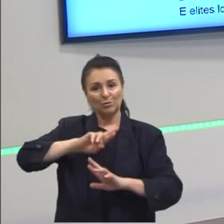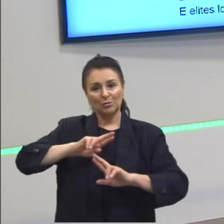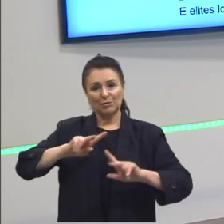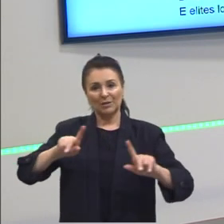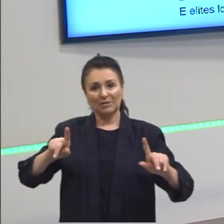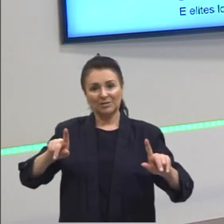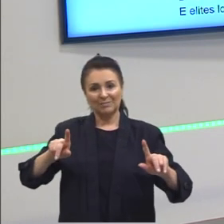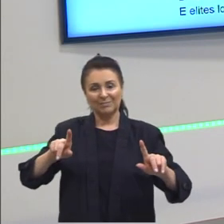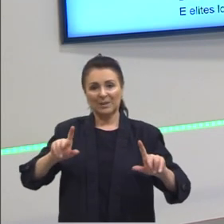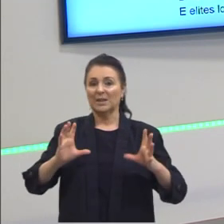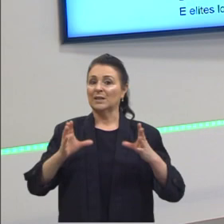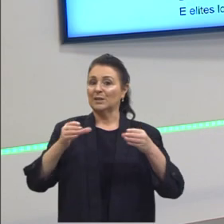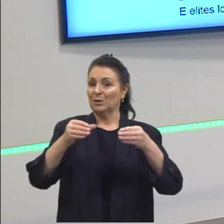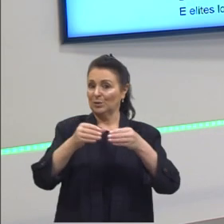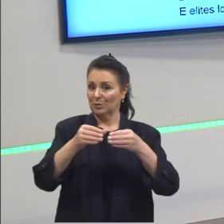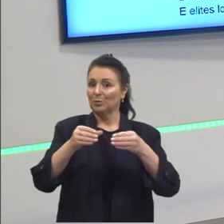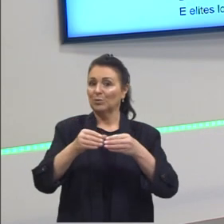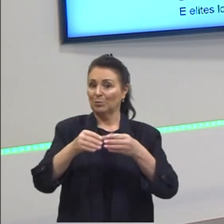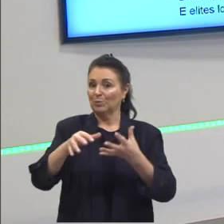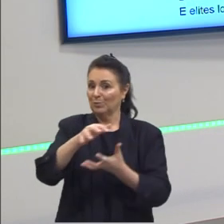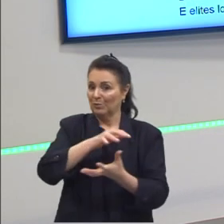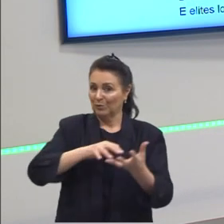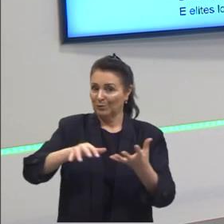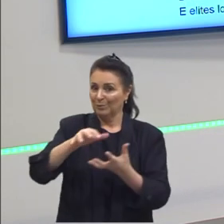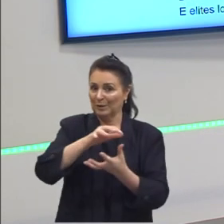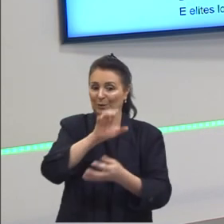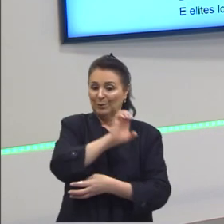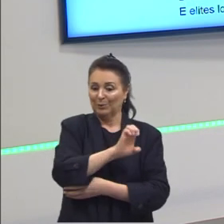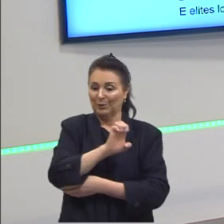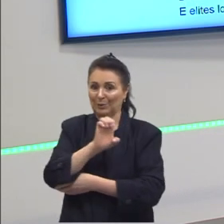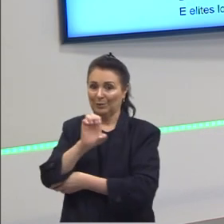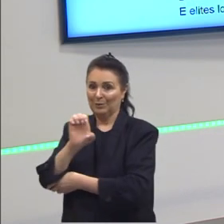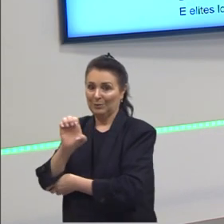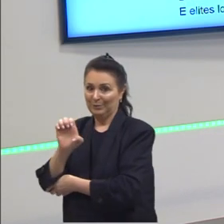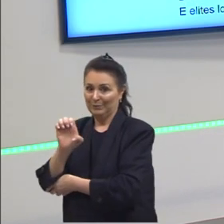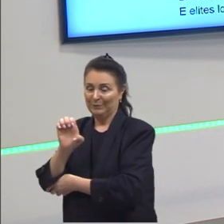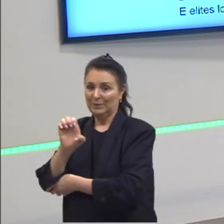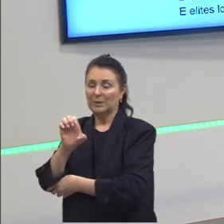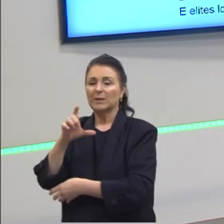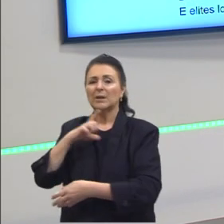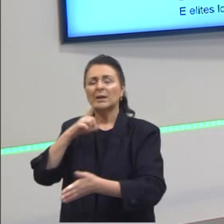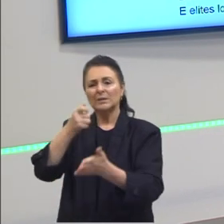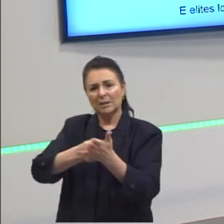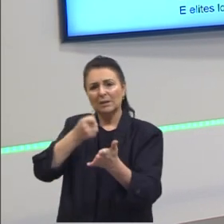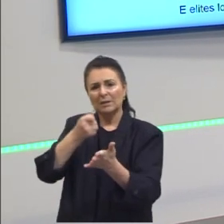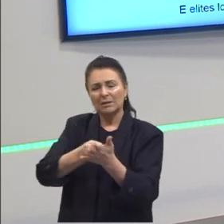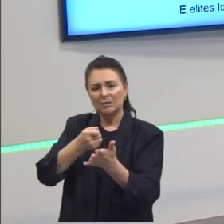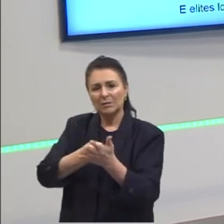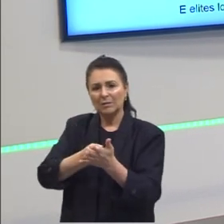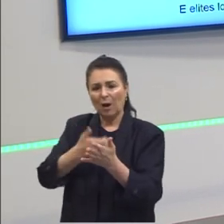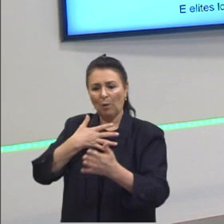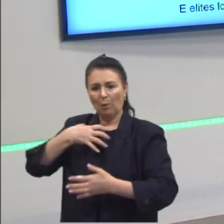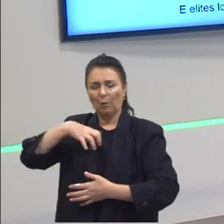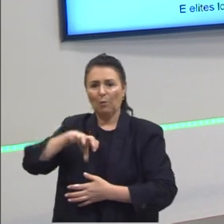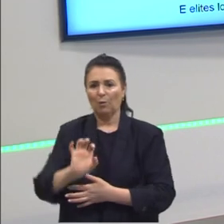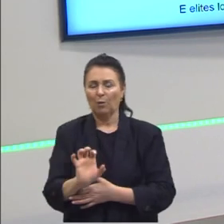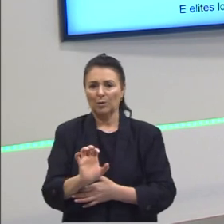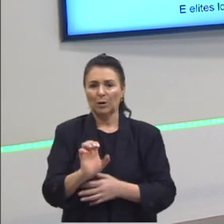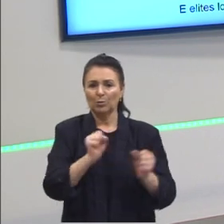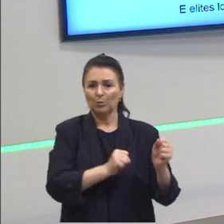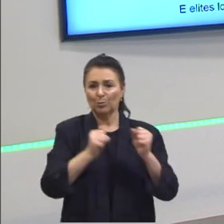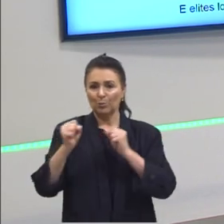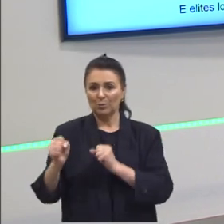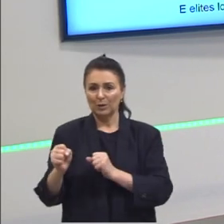Confederação do Equador tem esse caráter né de um grupo Regional tentando Oh tá os preços contra o poder central